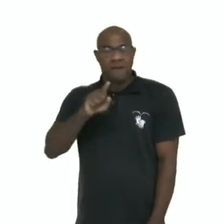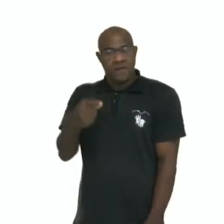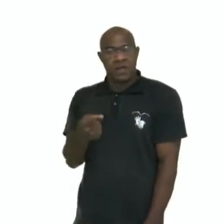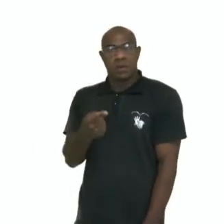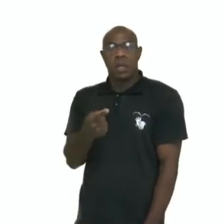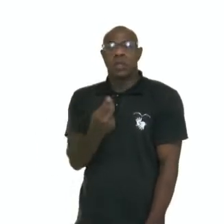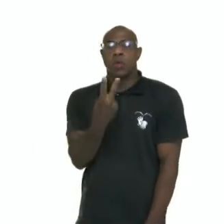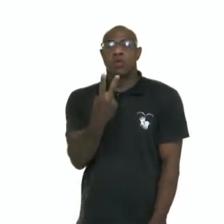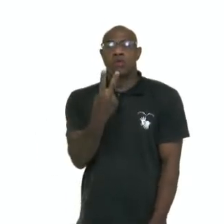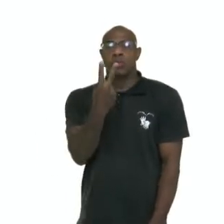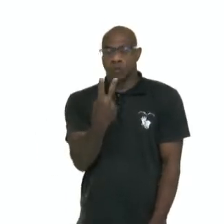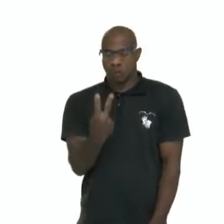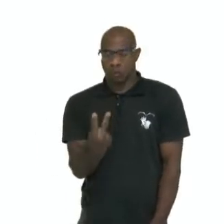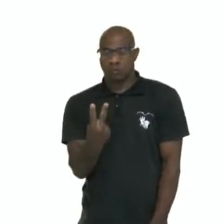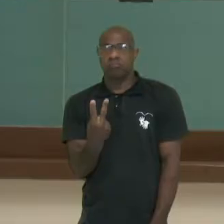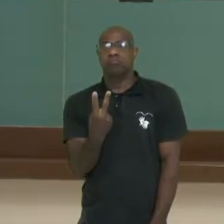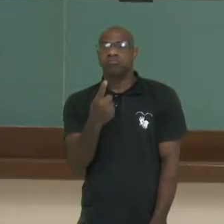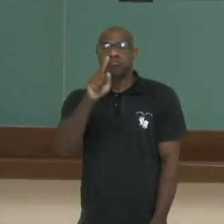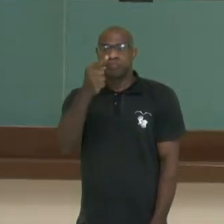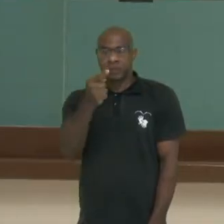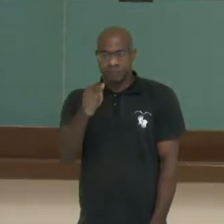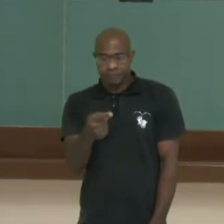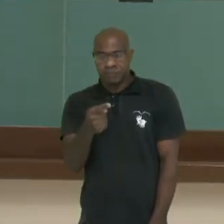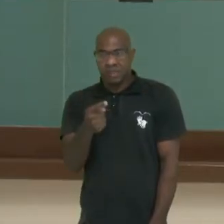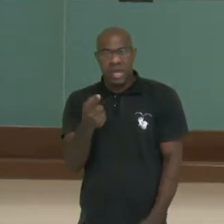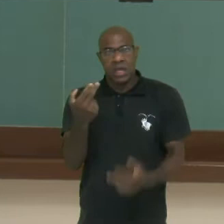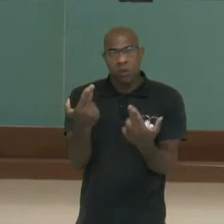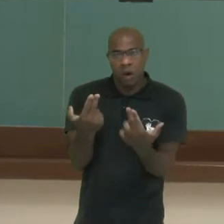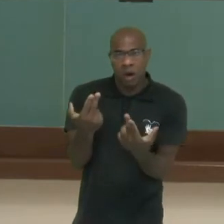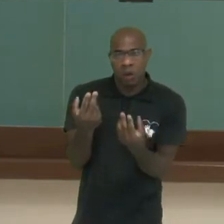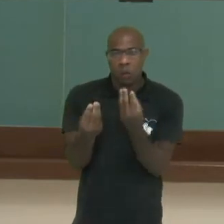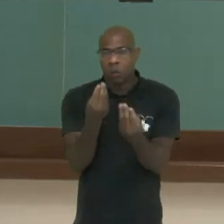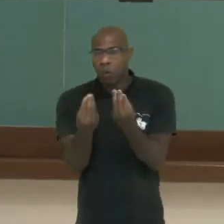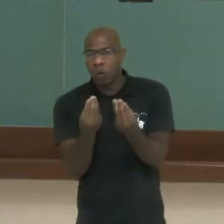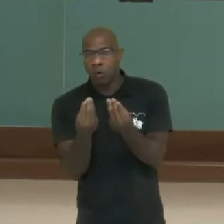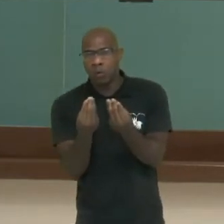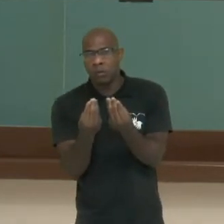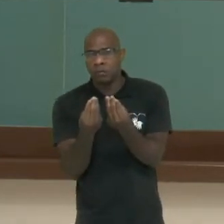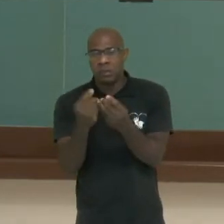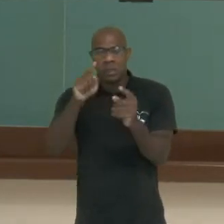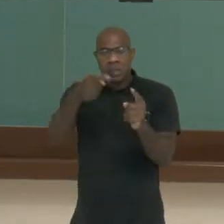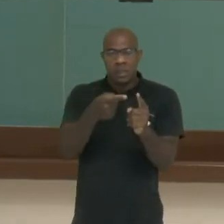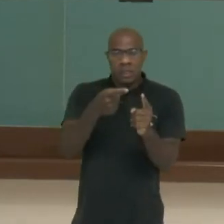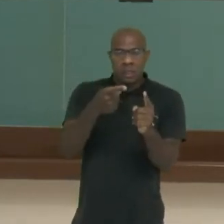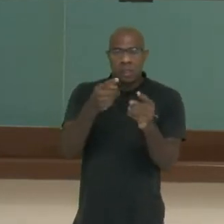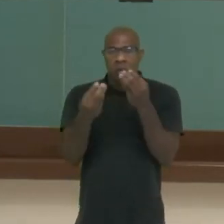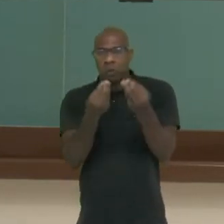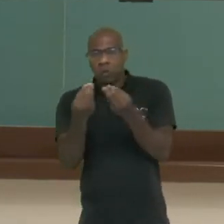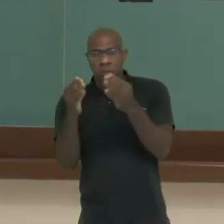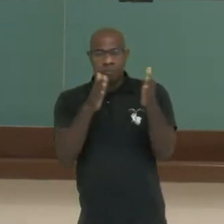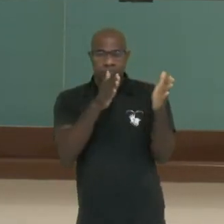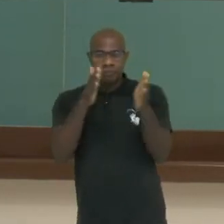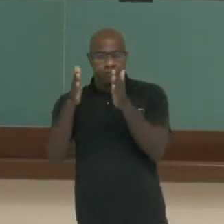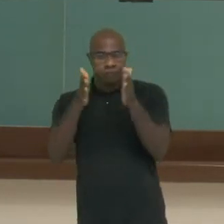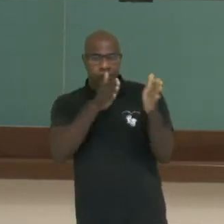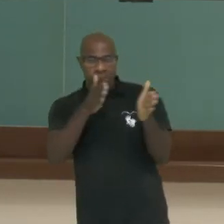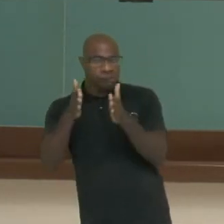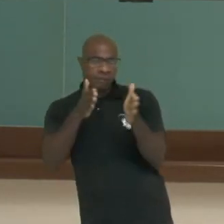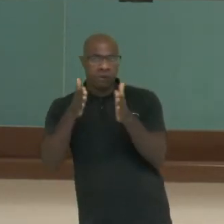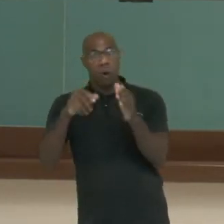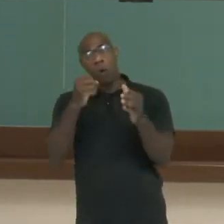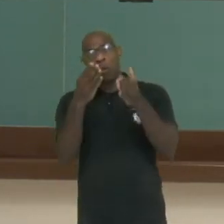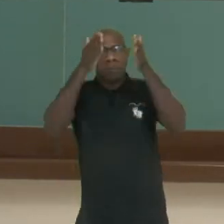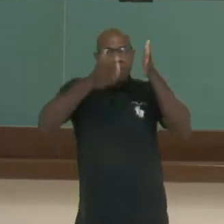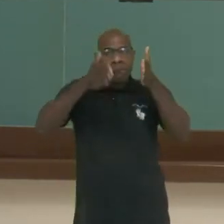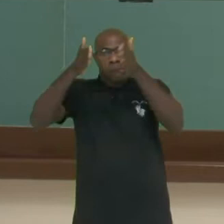na hora de a gente fazer os cálculos, será que é a mesma coisa? Na hora de posicionar a vírgula, será que é a mesma coisa?